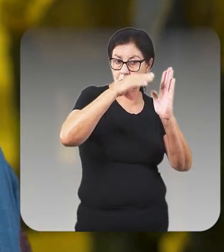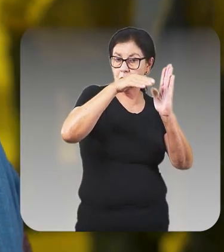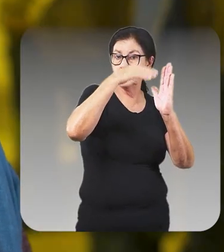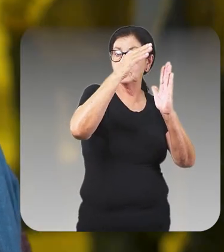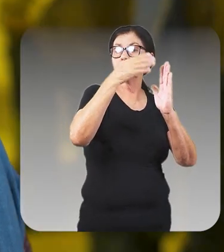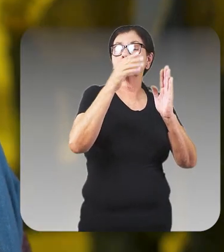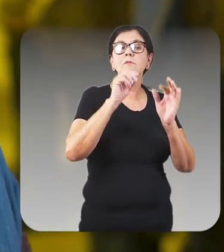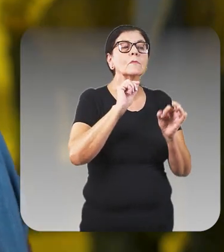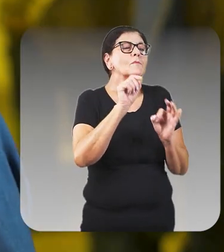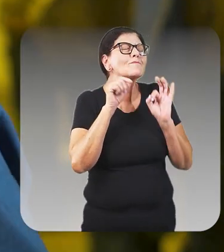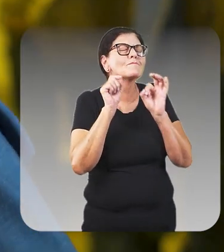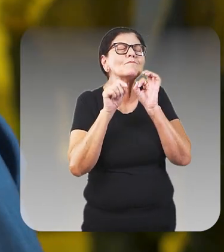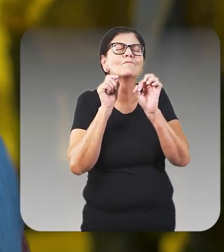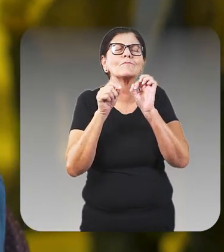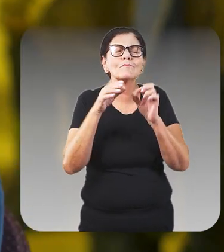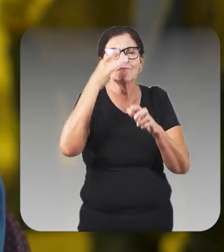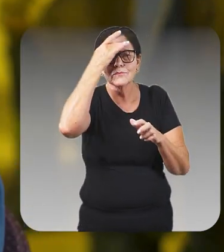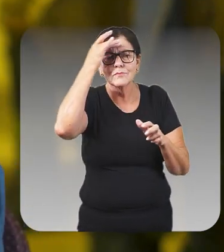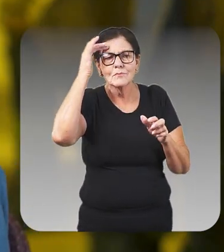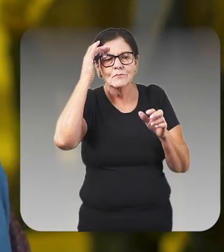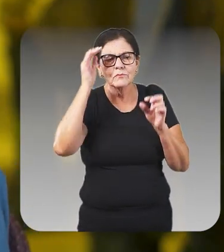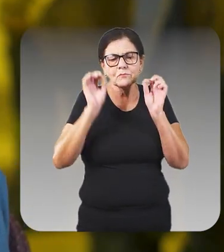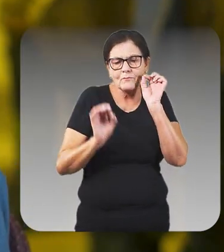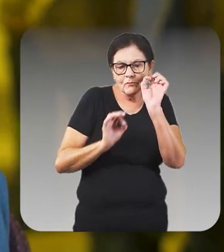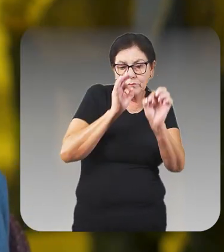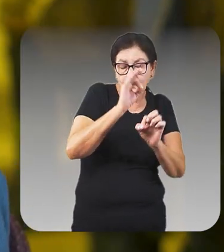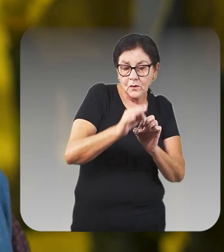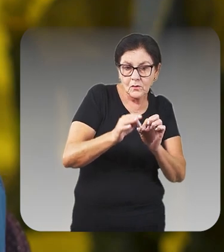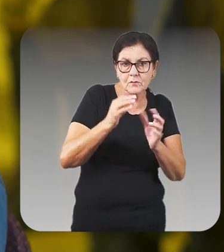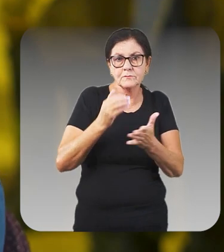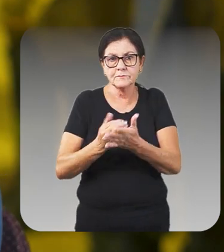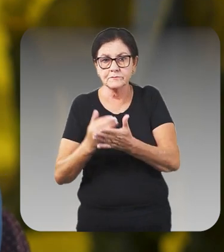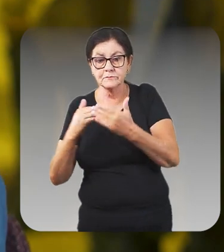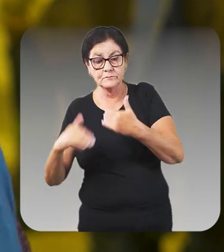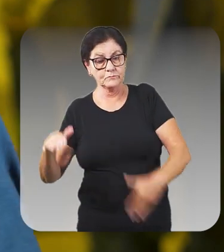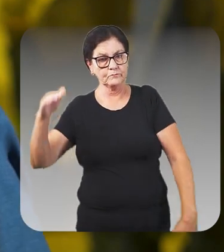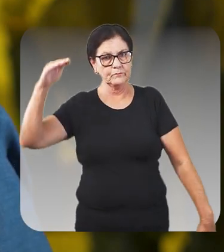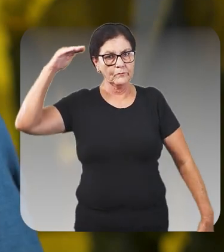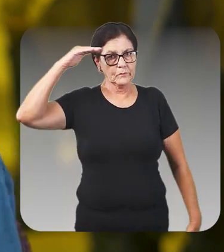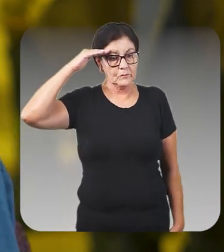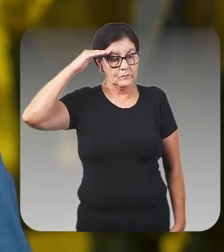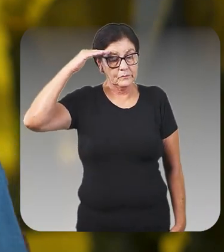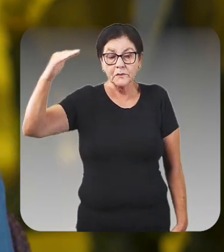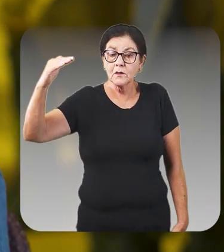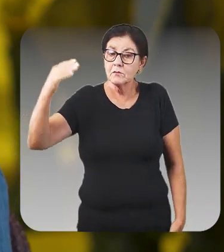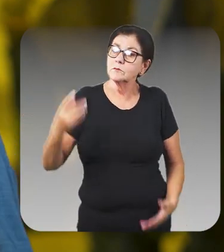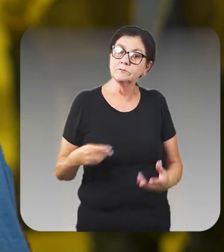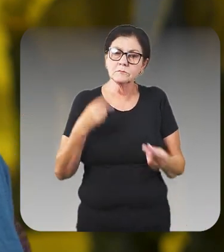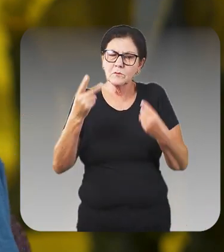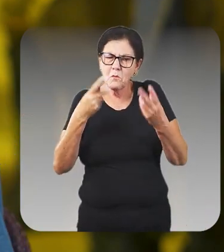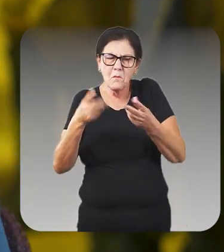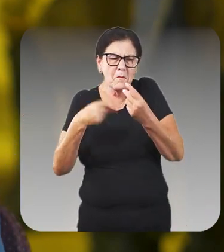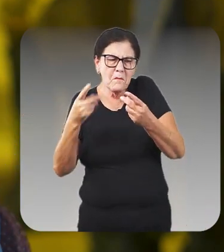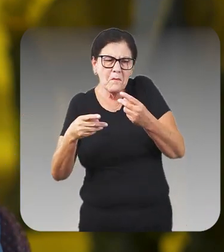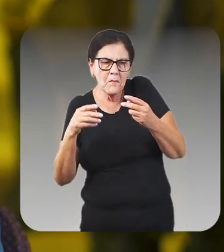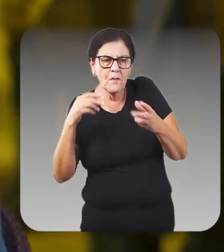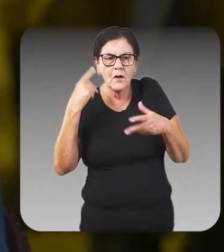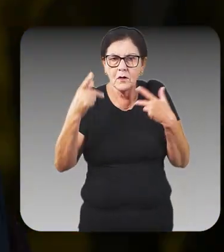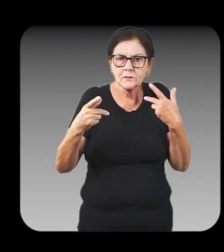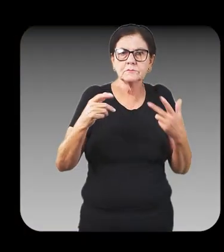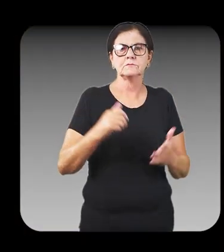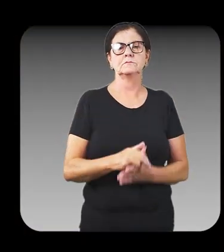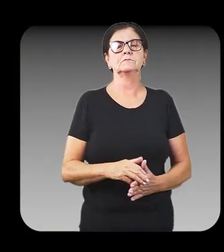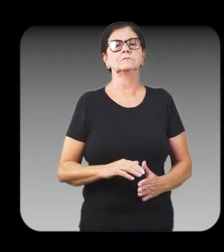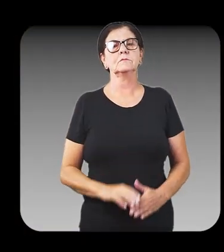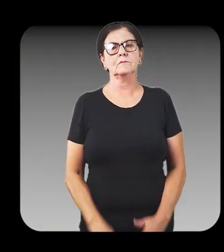quem são os elementos que vão reprimir essas tensões sociais? Militares. Então vão ser usados como força de segurança